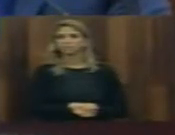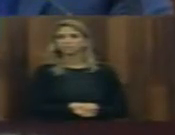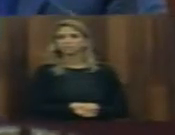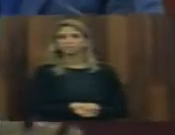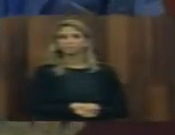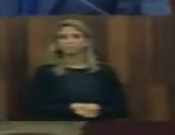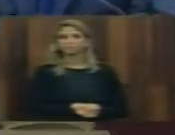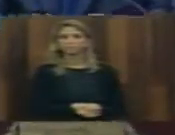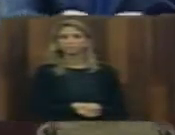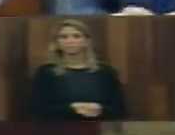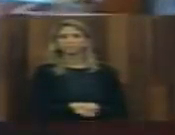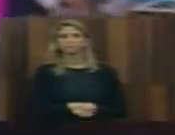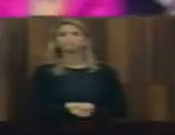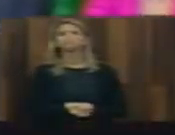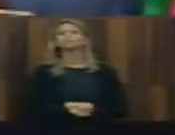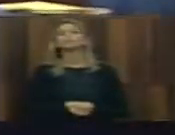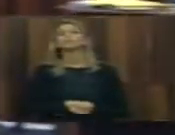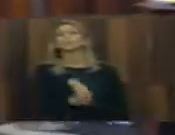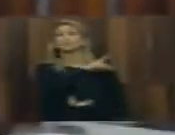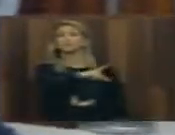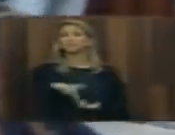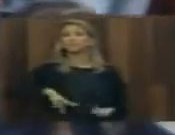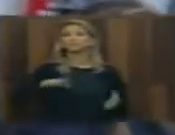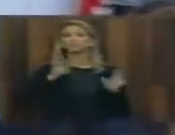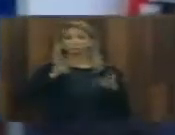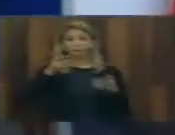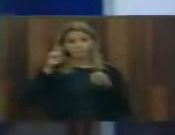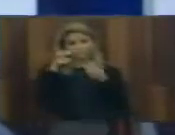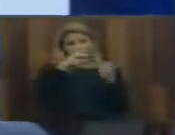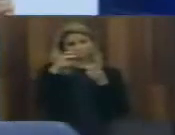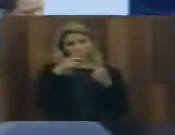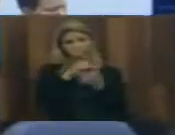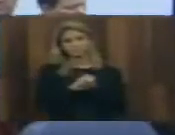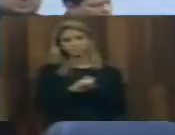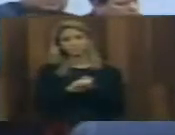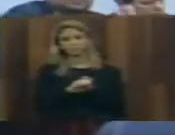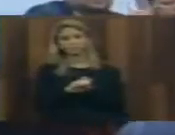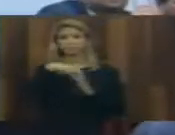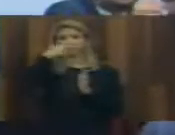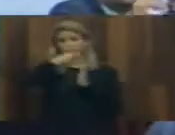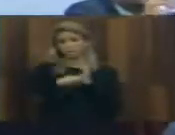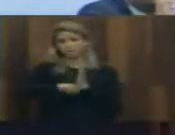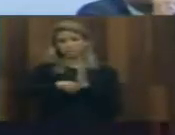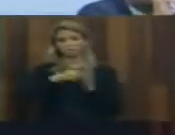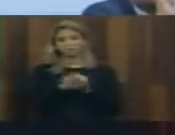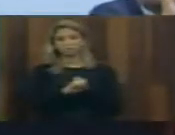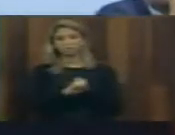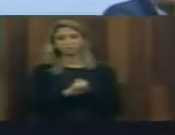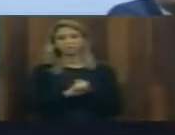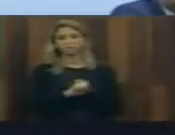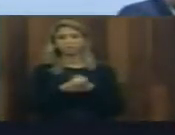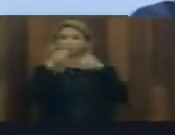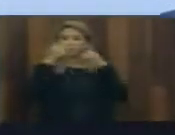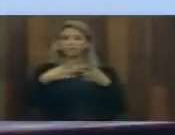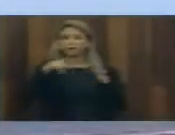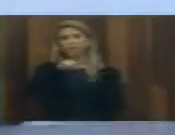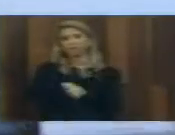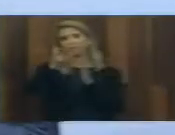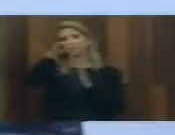Som, agora sim. Senhor presidente, analisando os pareceres da CCJ em relação aos vetos que hoje estão sendo